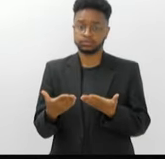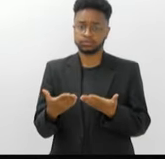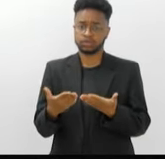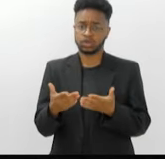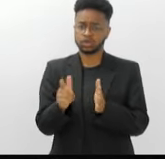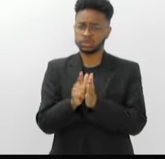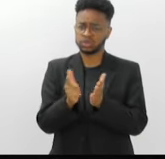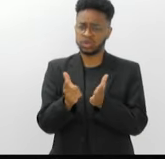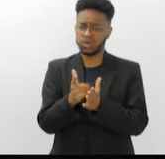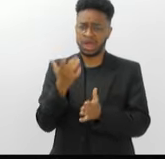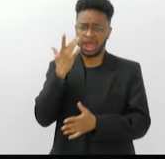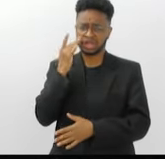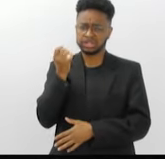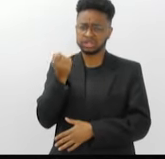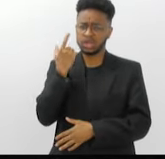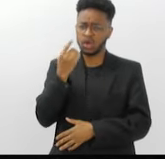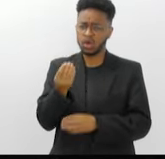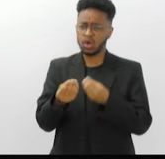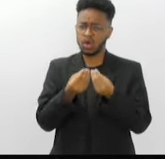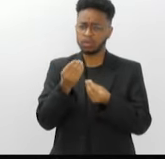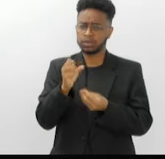O sargento indica coronel?